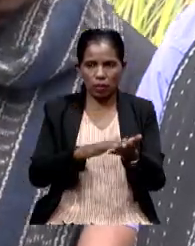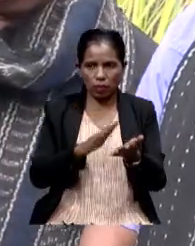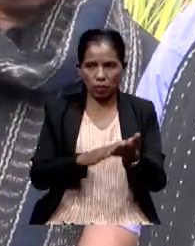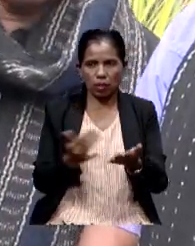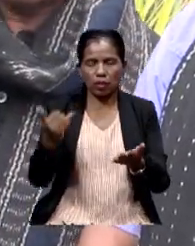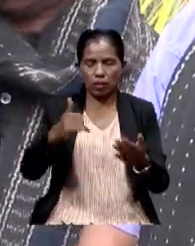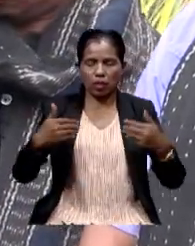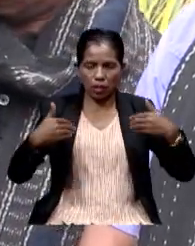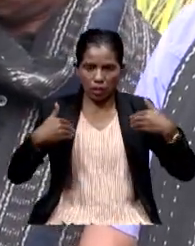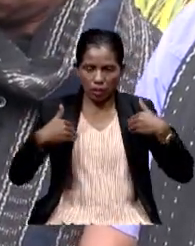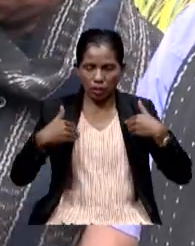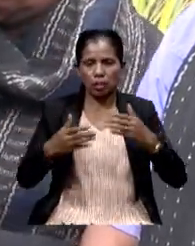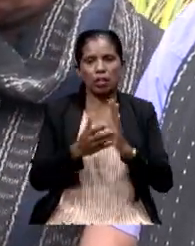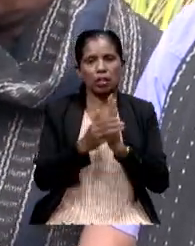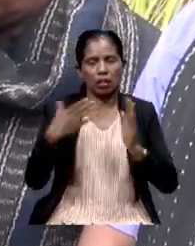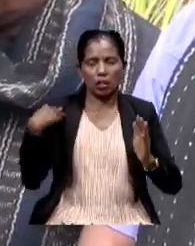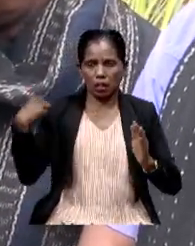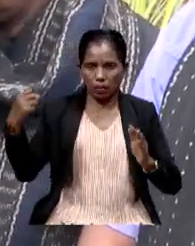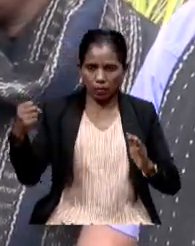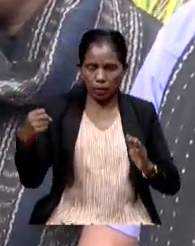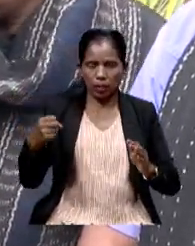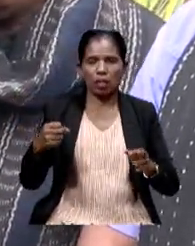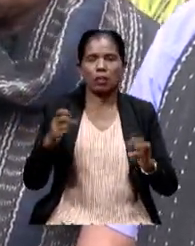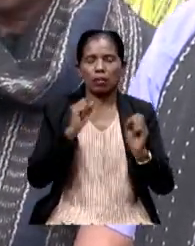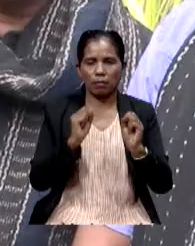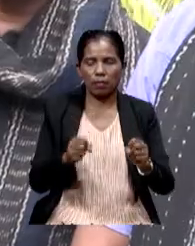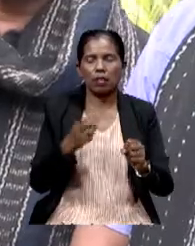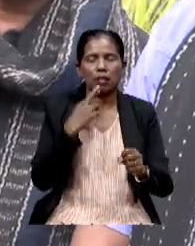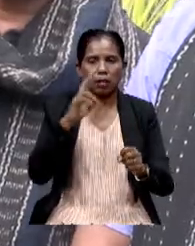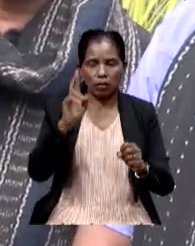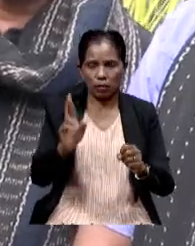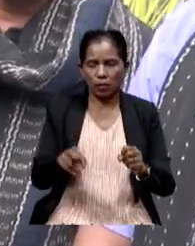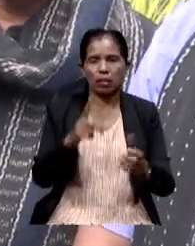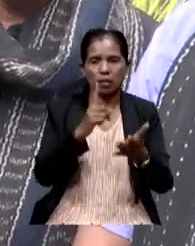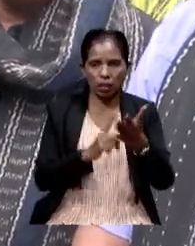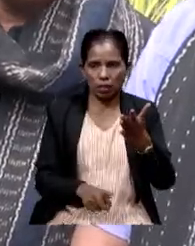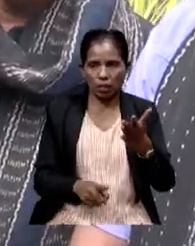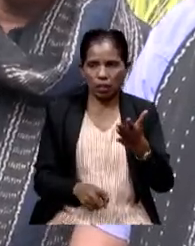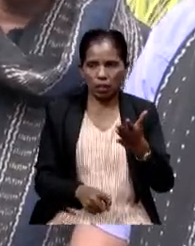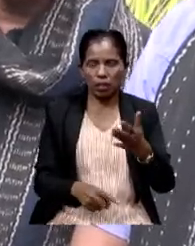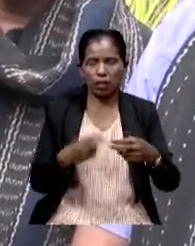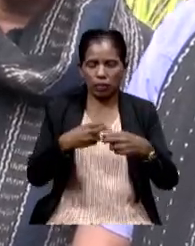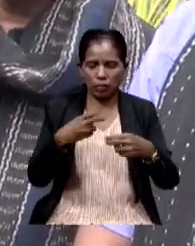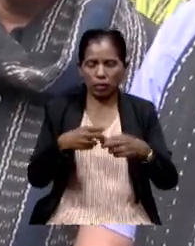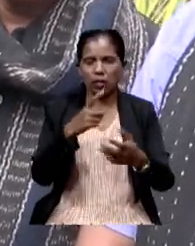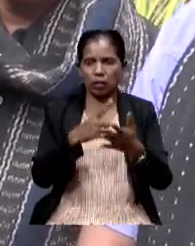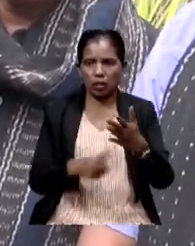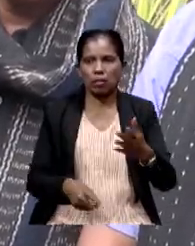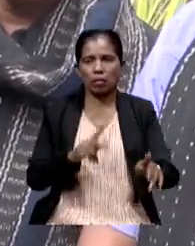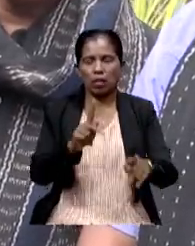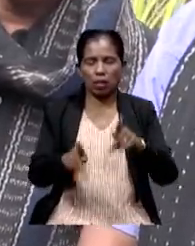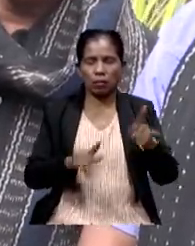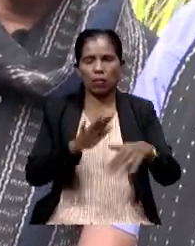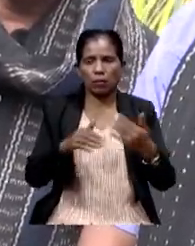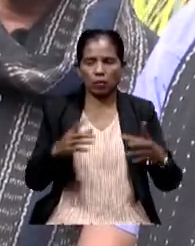ir a capacidade e a cabide, a tubela responde, necessidade de saída dele, dificuldade de saída dele com a população